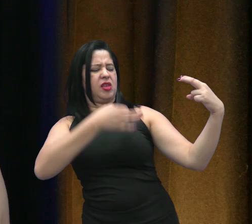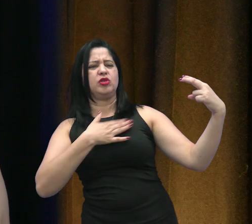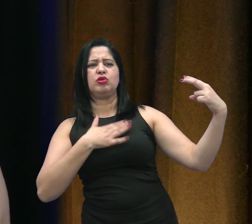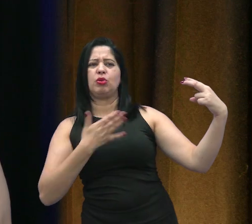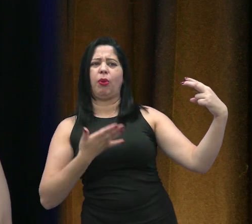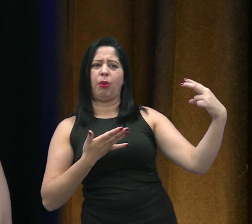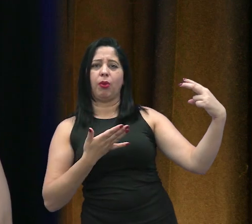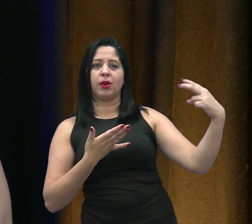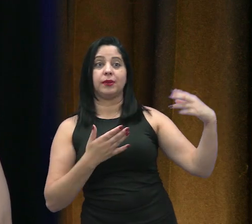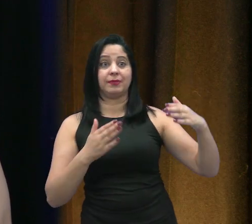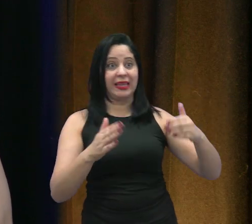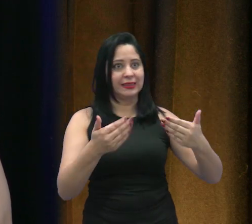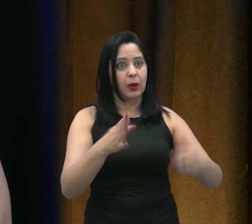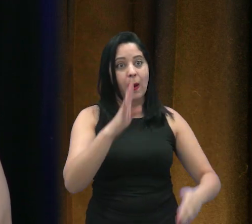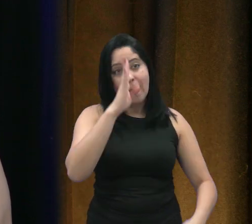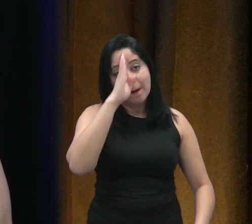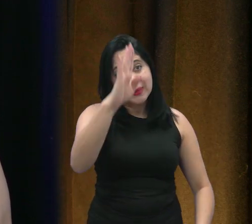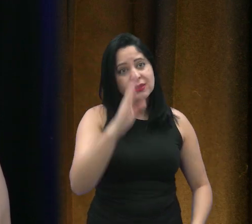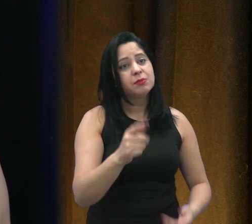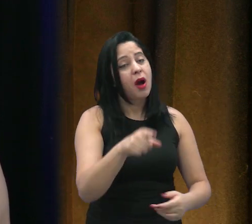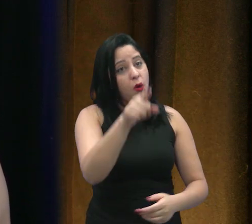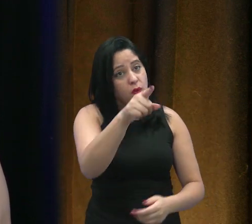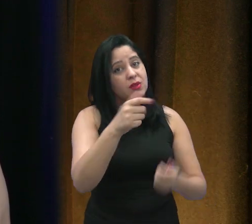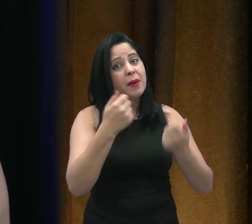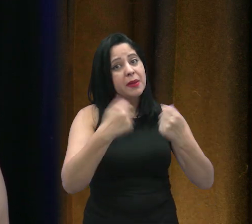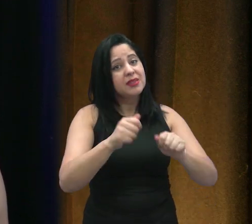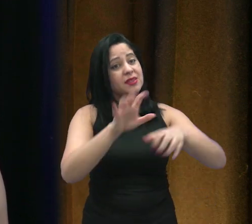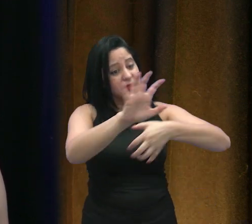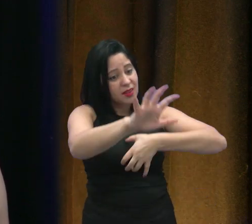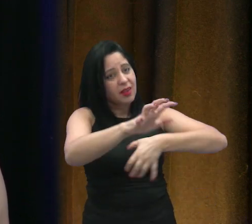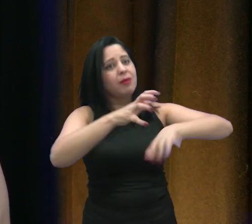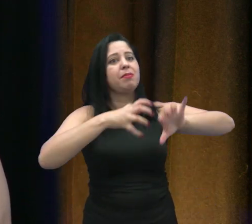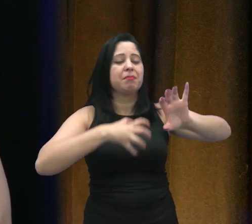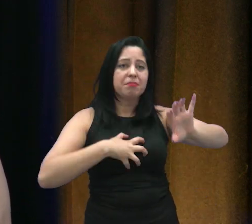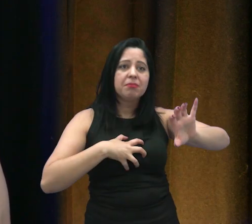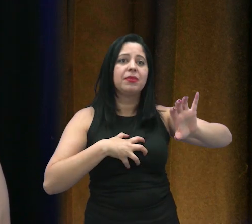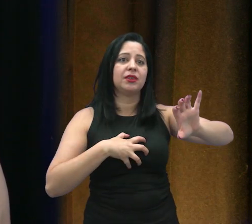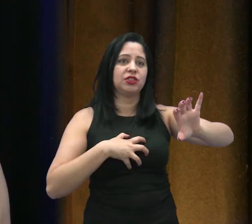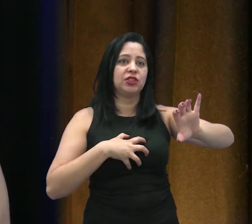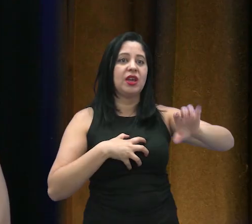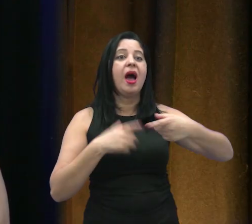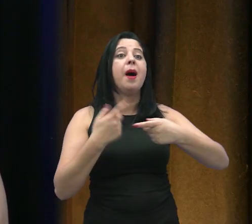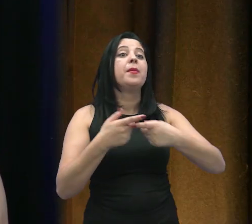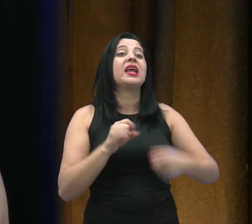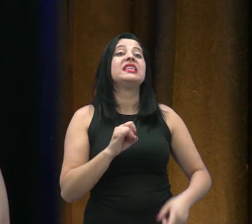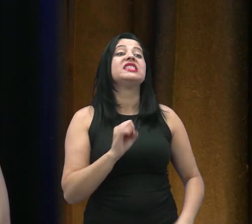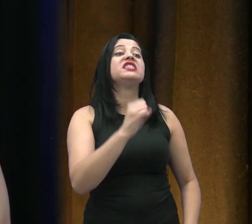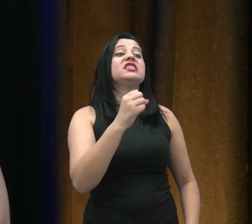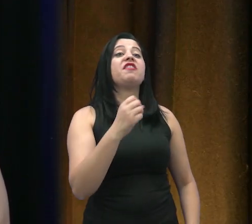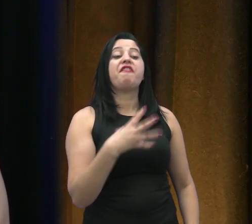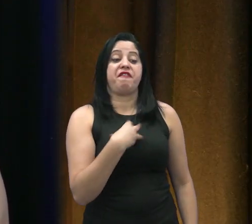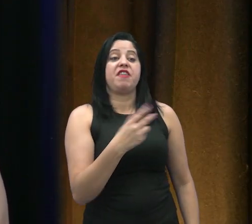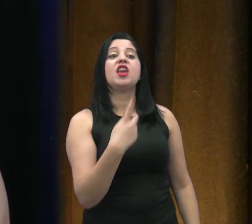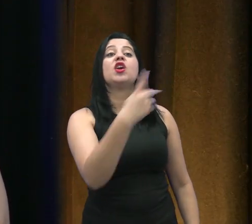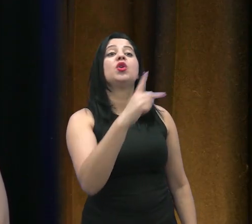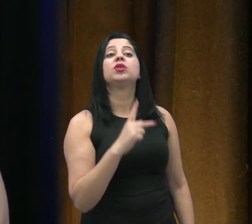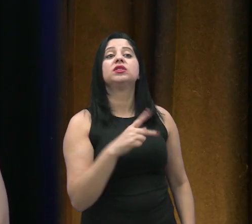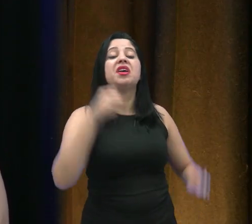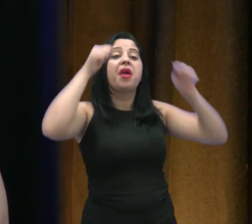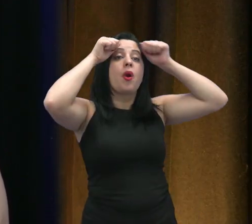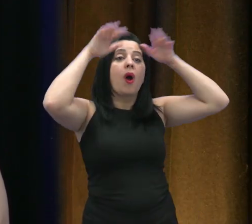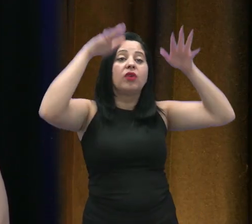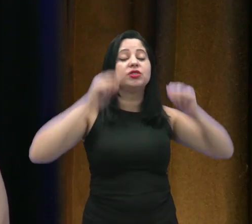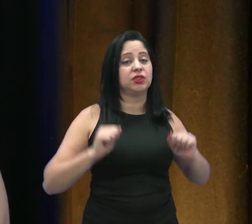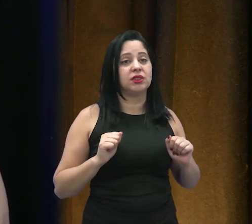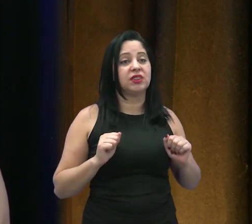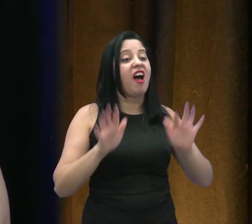as pessoas julgam. Então, acho que o principal é isso, ter empatia, porque, assim, poderia ser o seu filho, poderia ser alguém também que